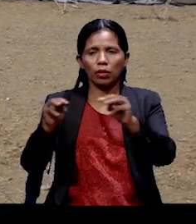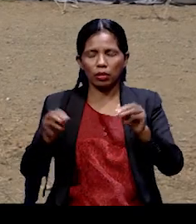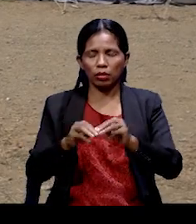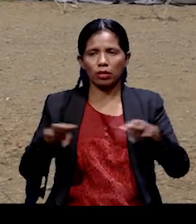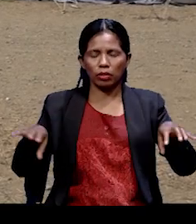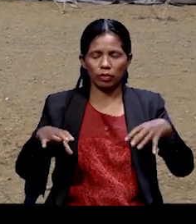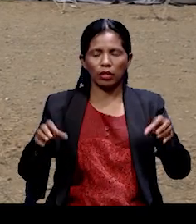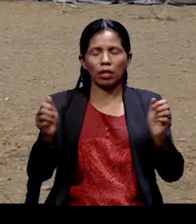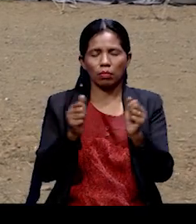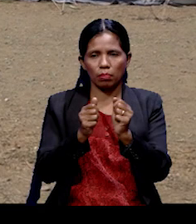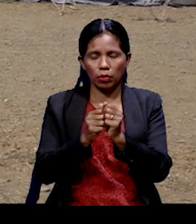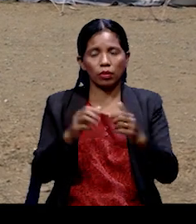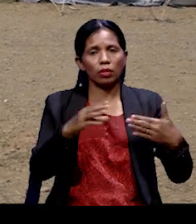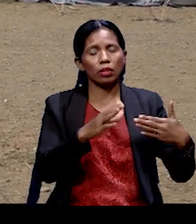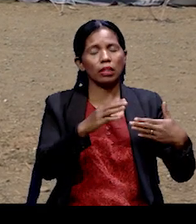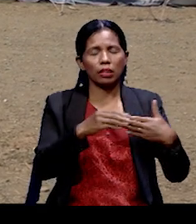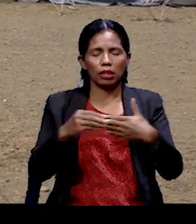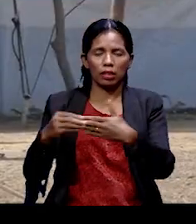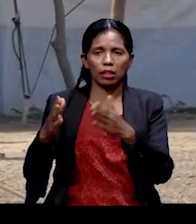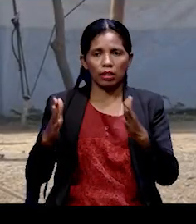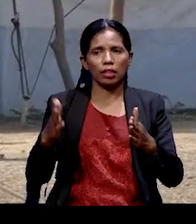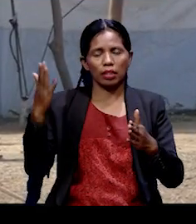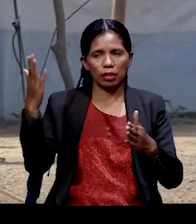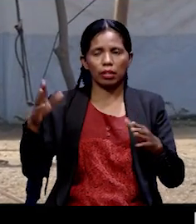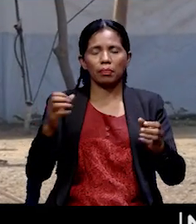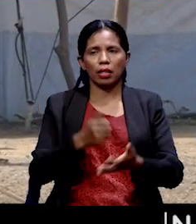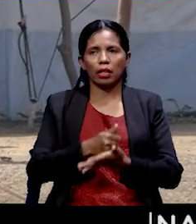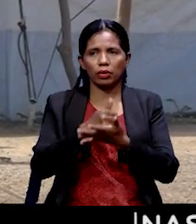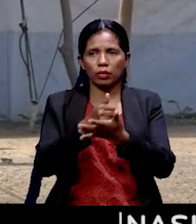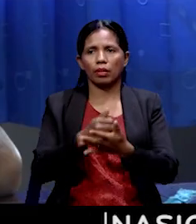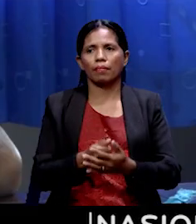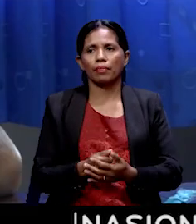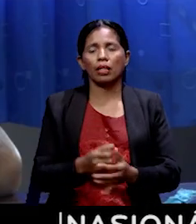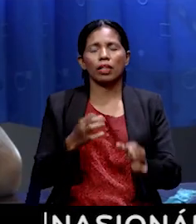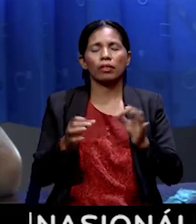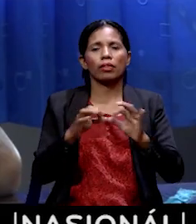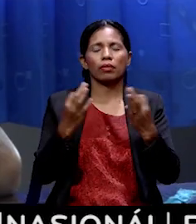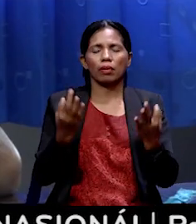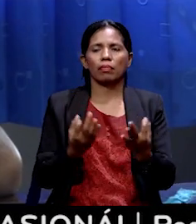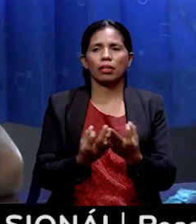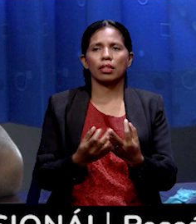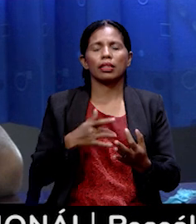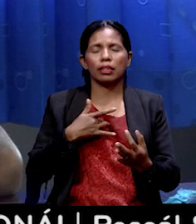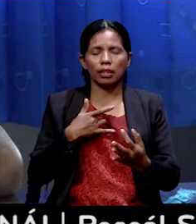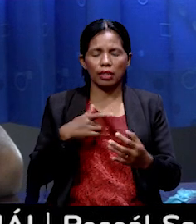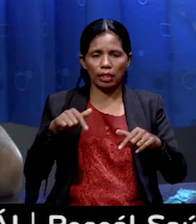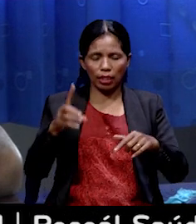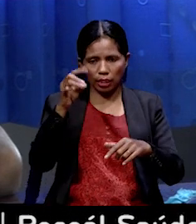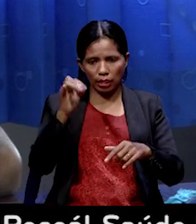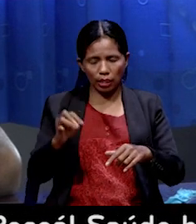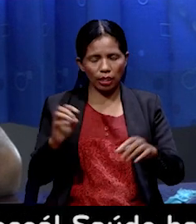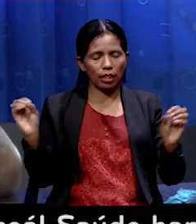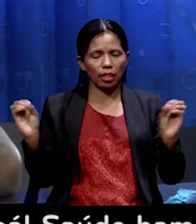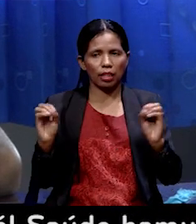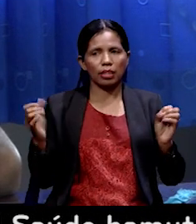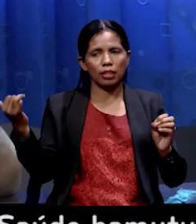coordenar a autoridade local Sira, não é Proteção Civil, bele apoia. Sei que a família Roma, mas sente que a Taki Hadili Rai Laiha, se